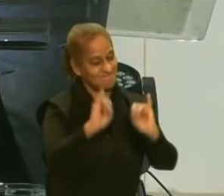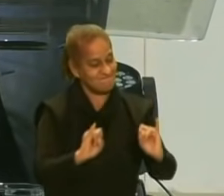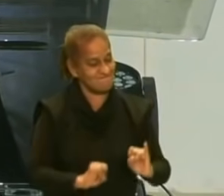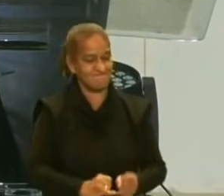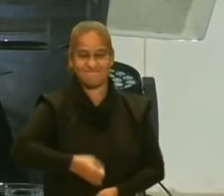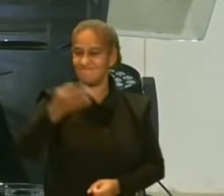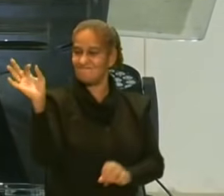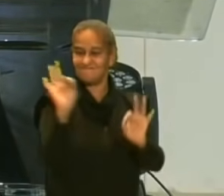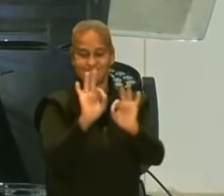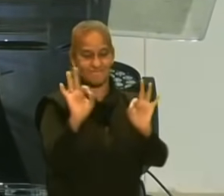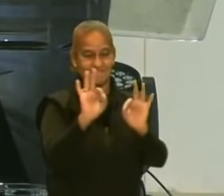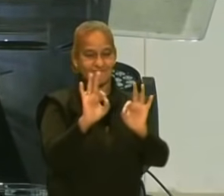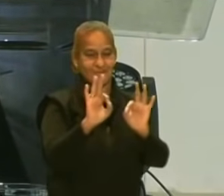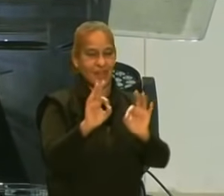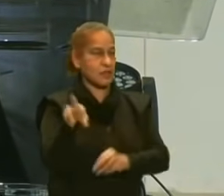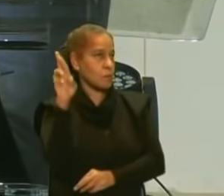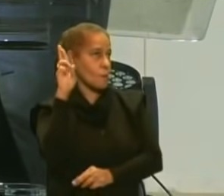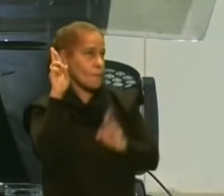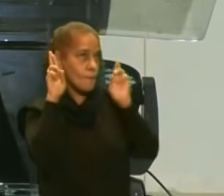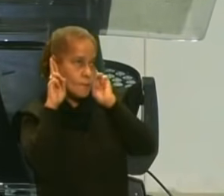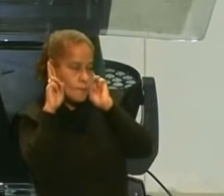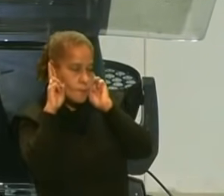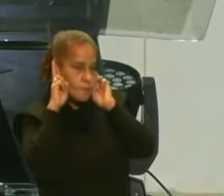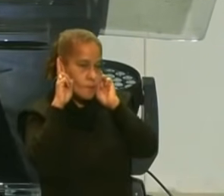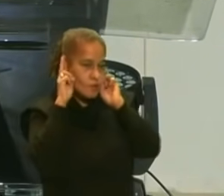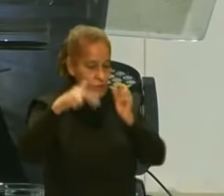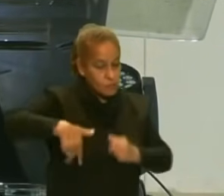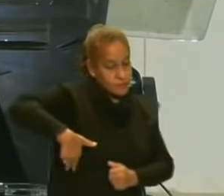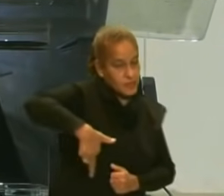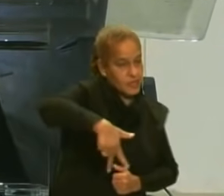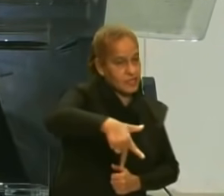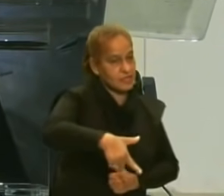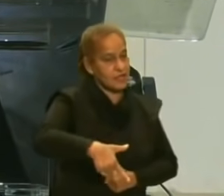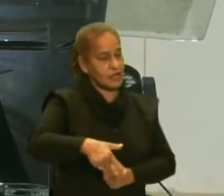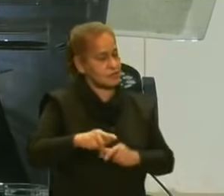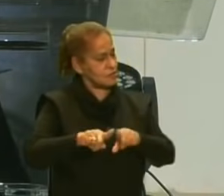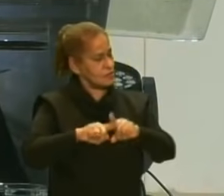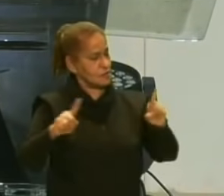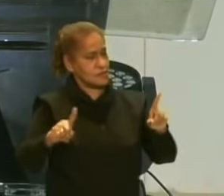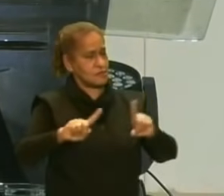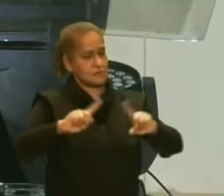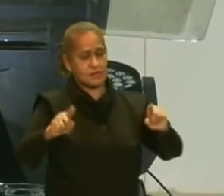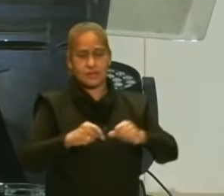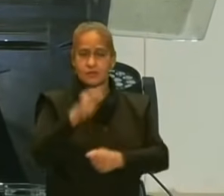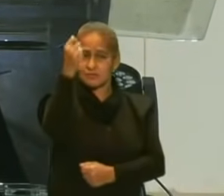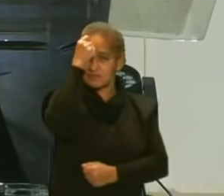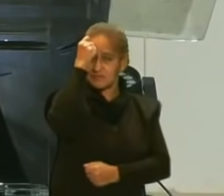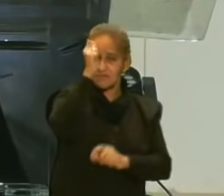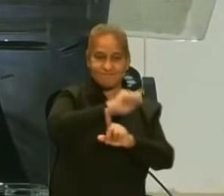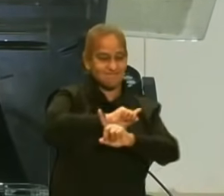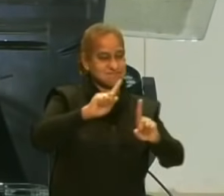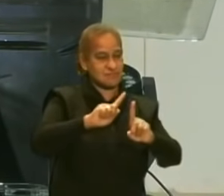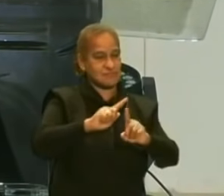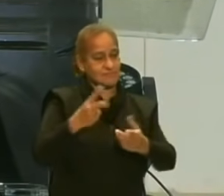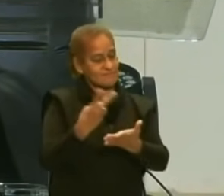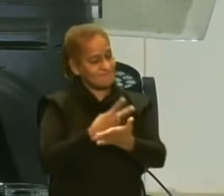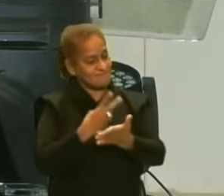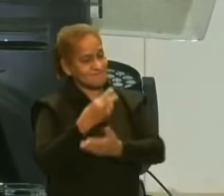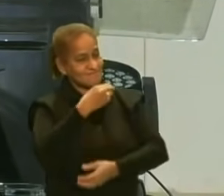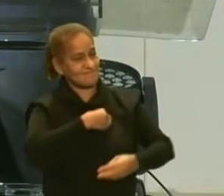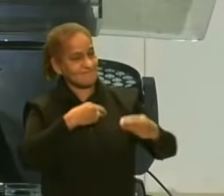também não se arrependeram dos seus assassinatos, das suas feitiçarias, da sua